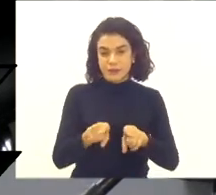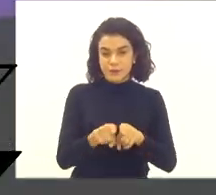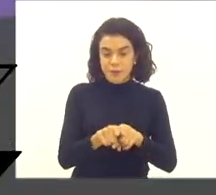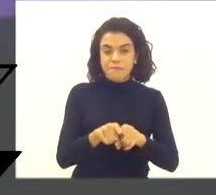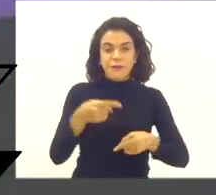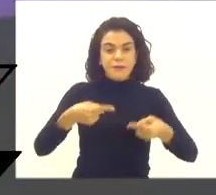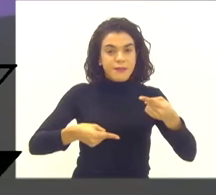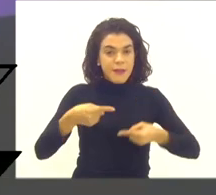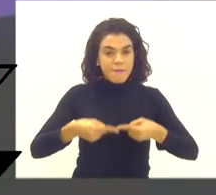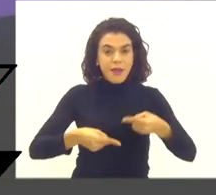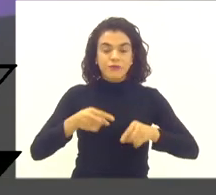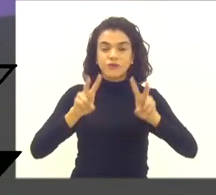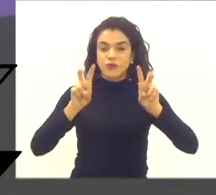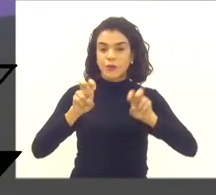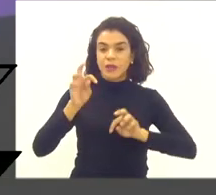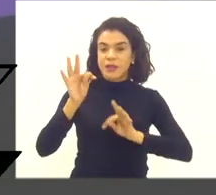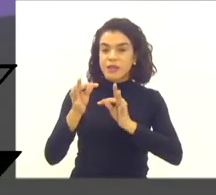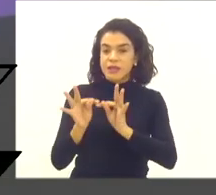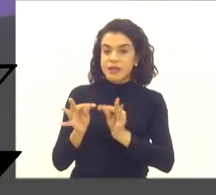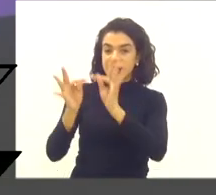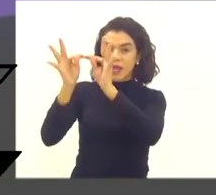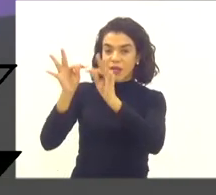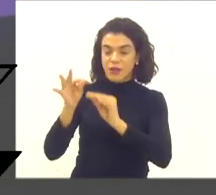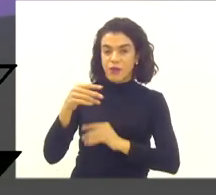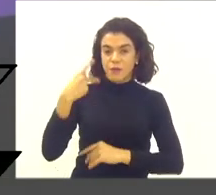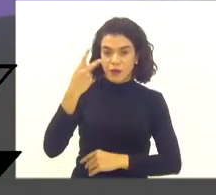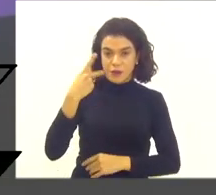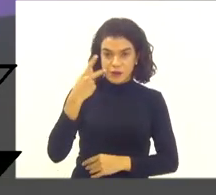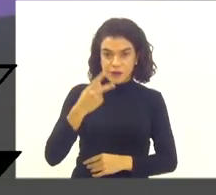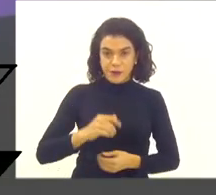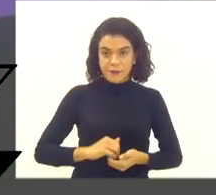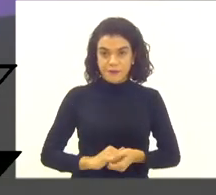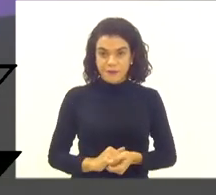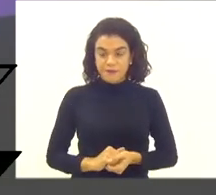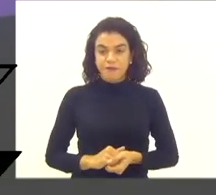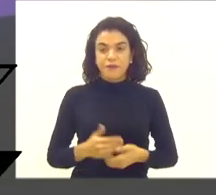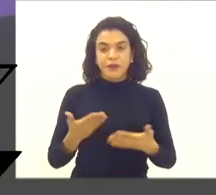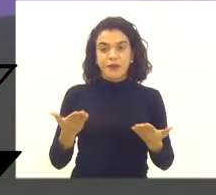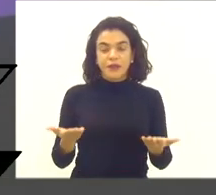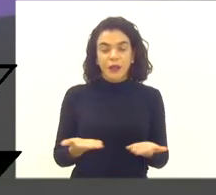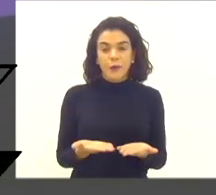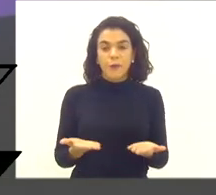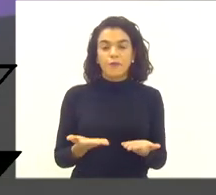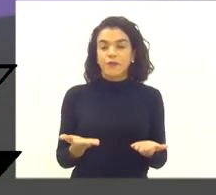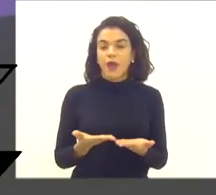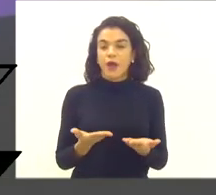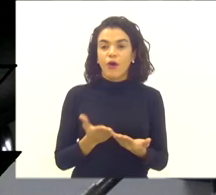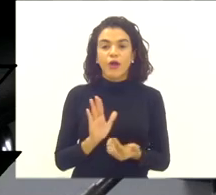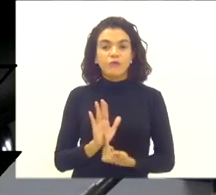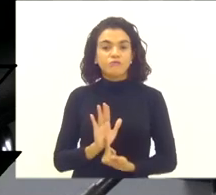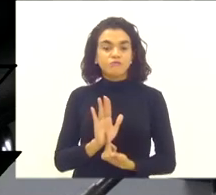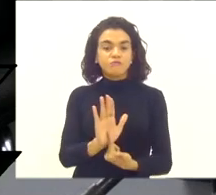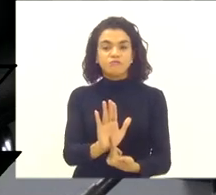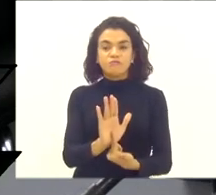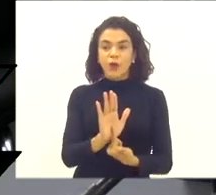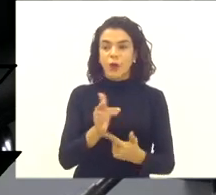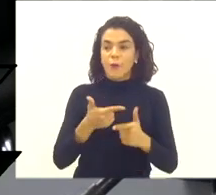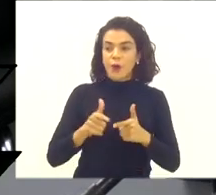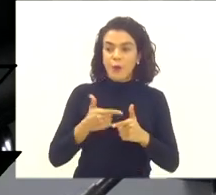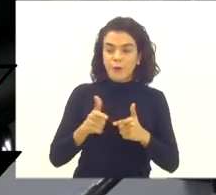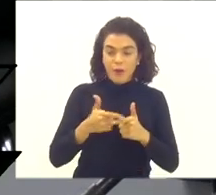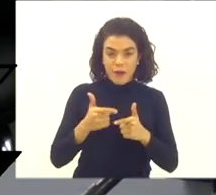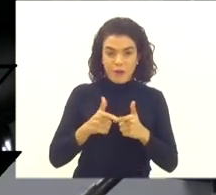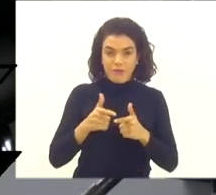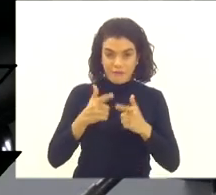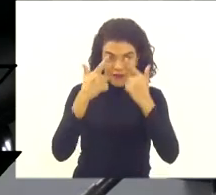debate sobre tecnologia eu queria começar também situando um pouco né que o problema da violência